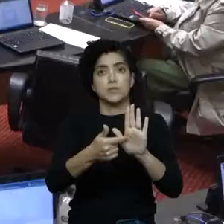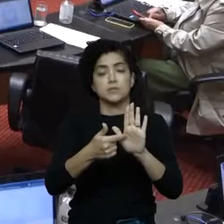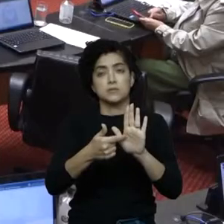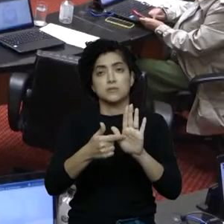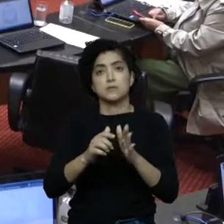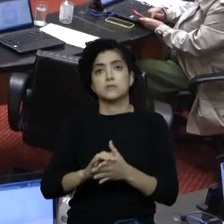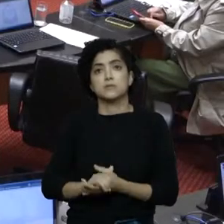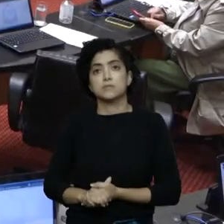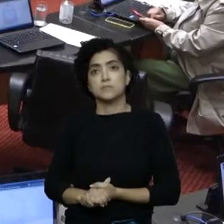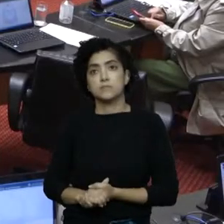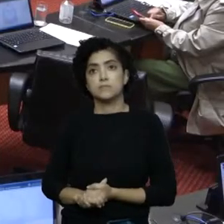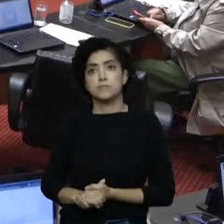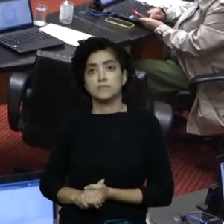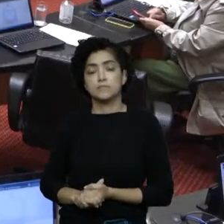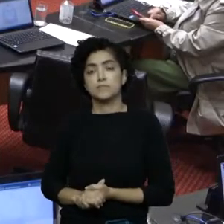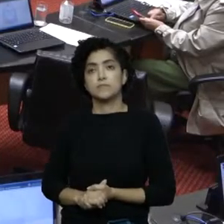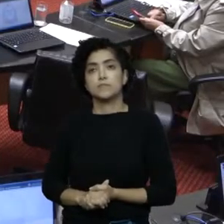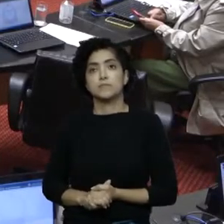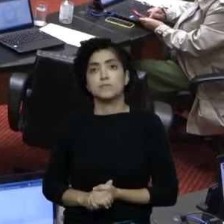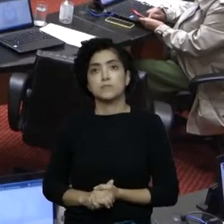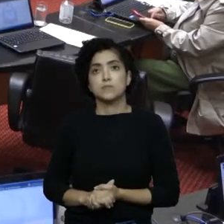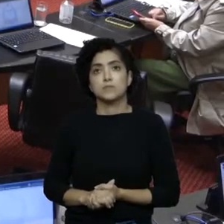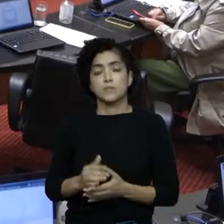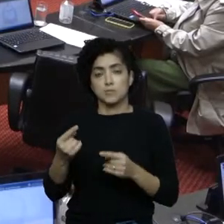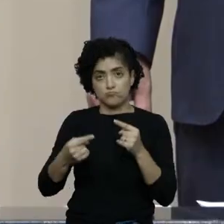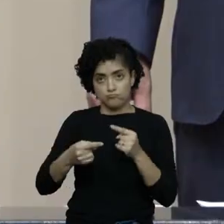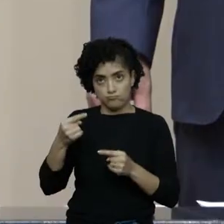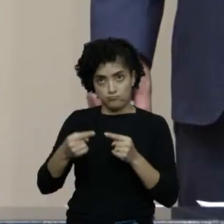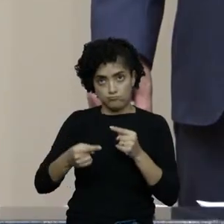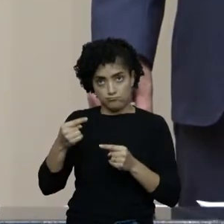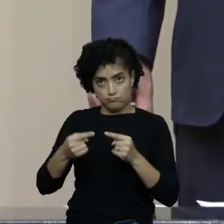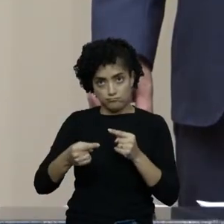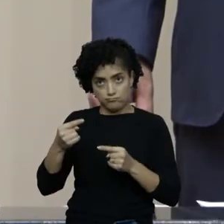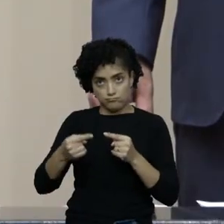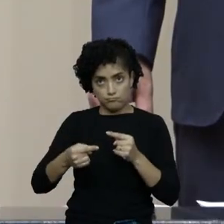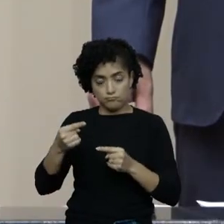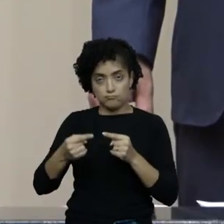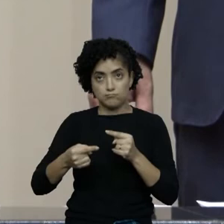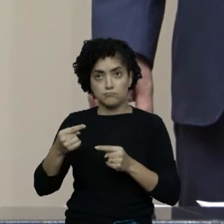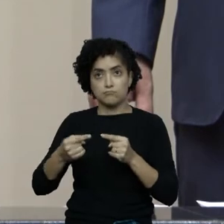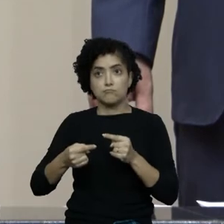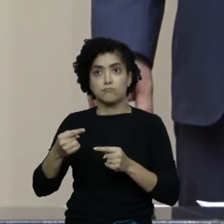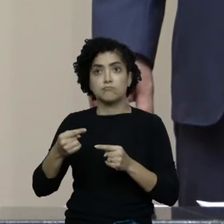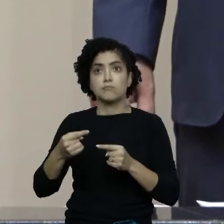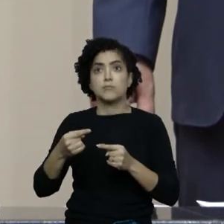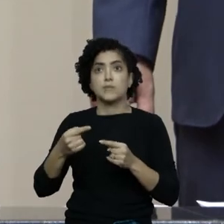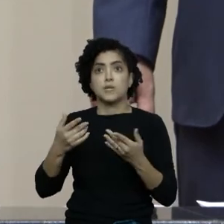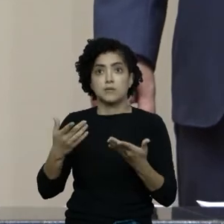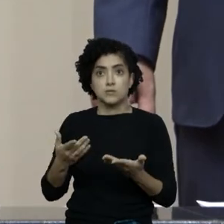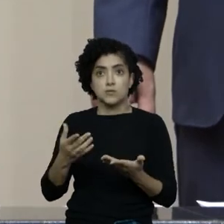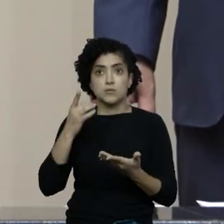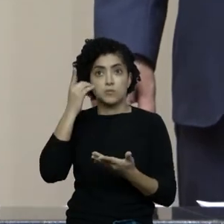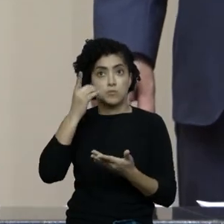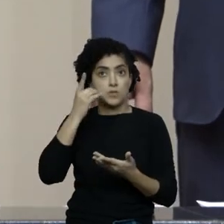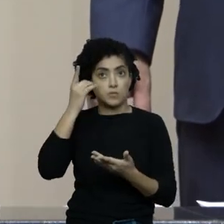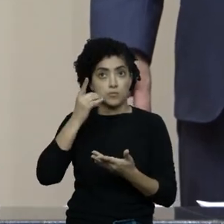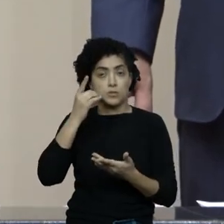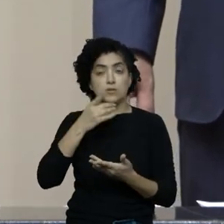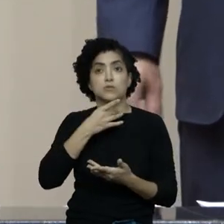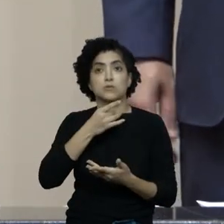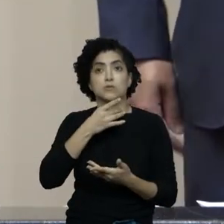Lopes Continua em discussão o conjunto Olá discutir Deputado cobalchini